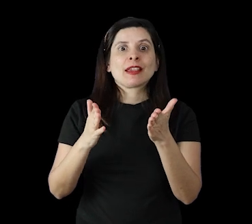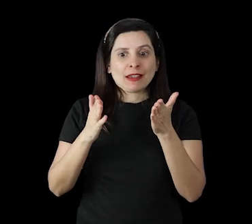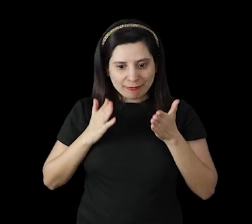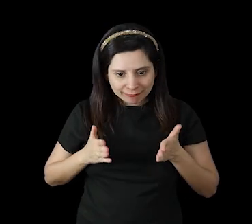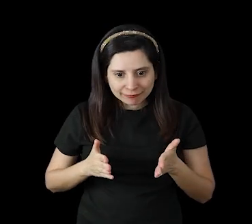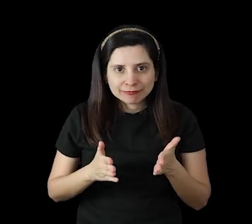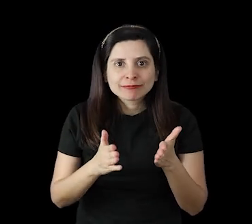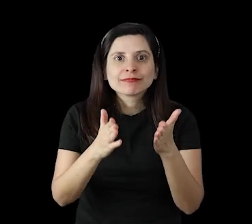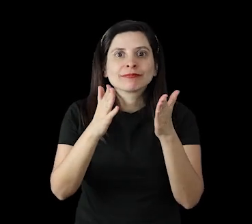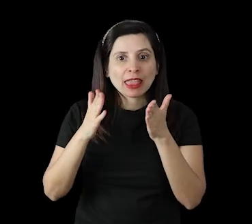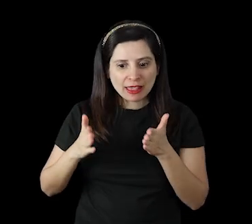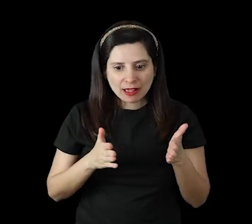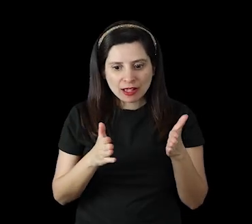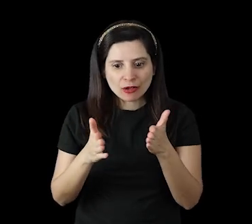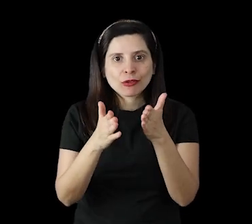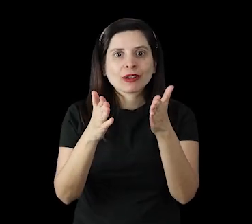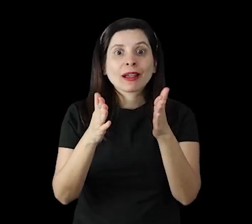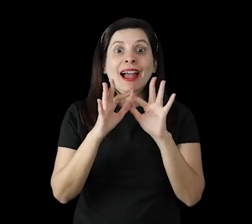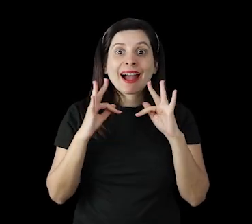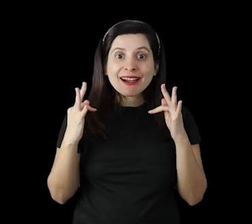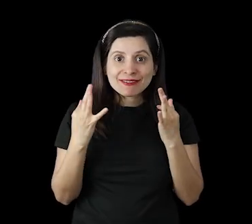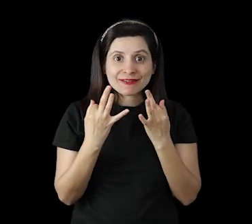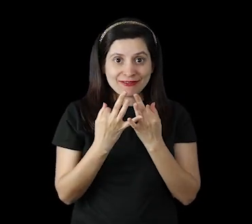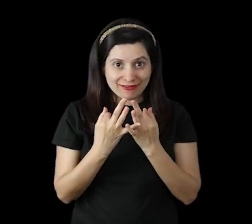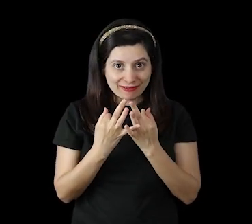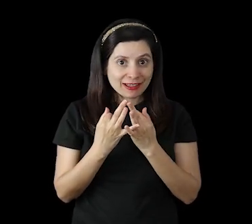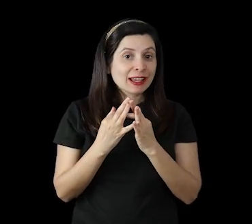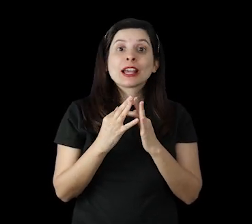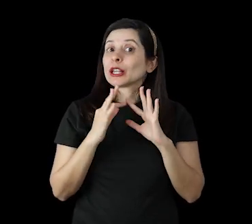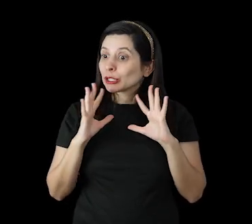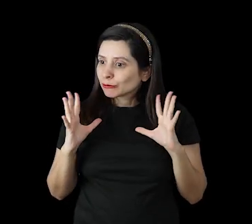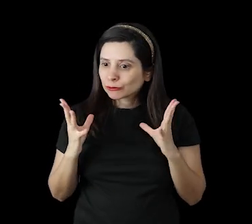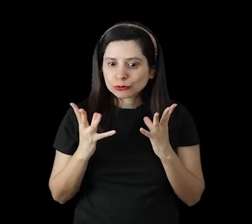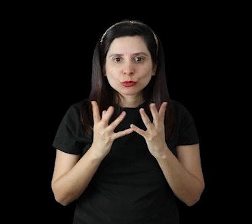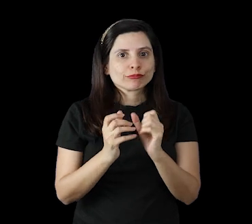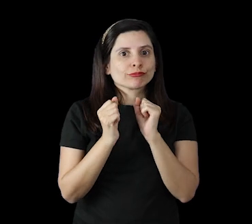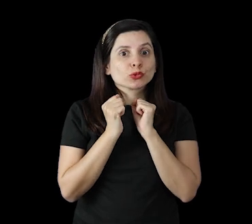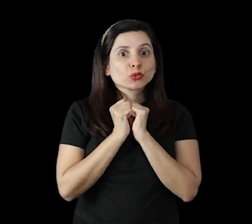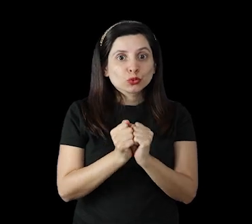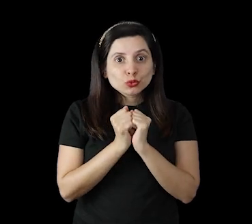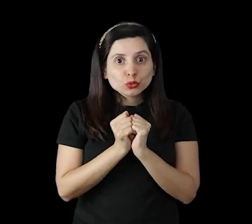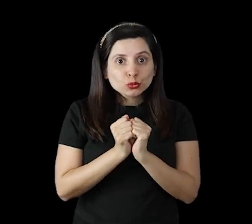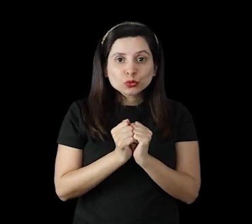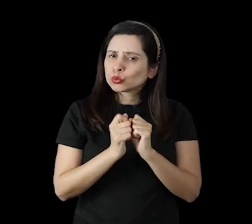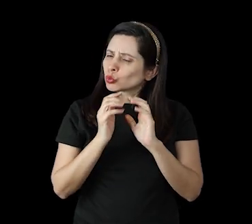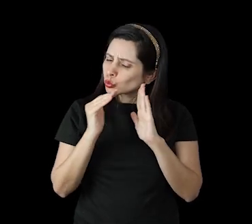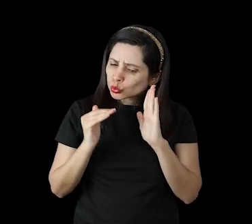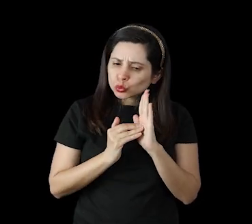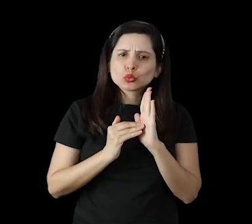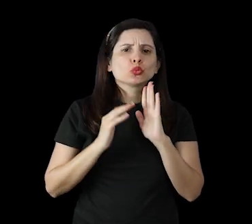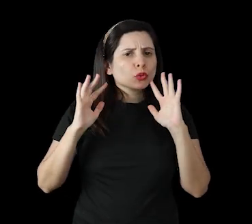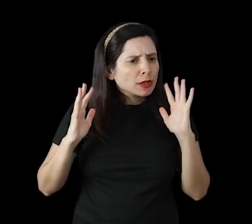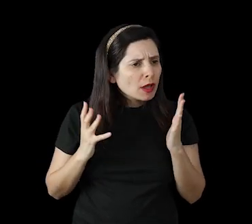estrada, né, que coloca essa família toda junta para funcionar. Tudo que vai acontecendo é